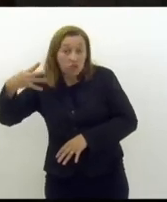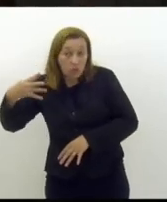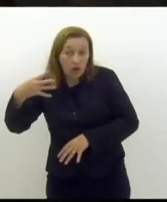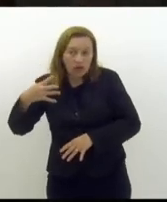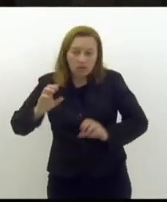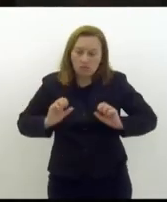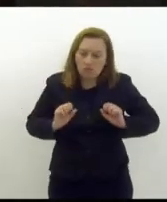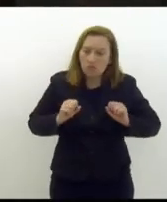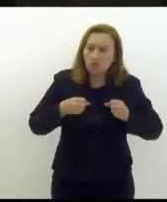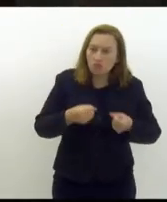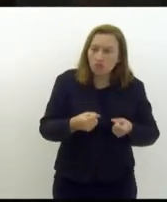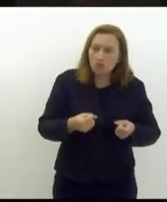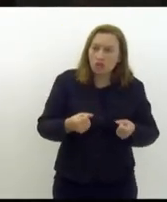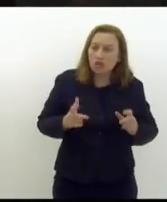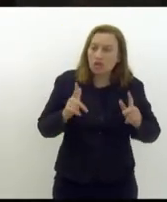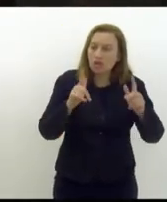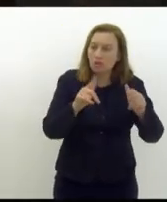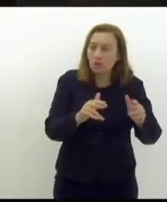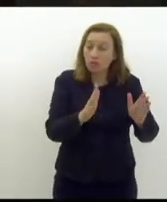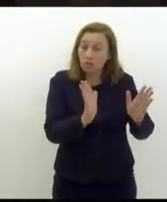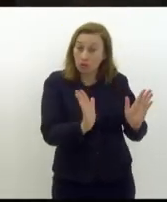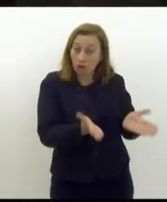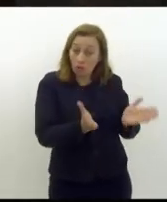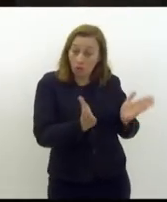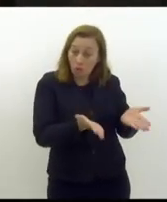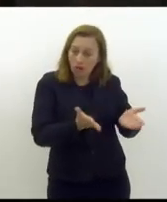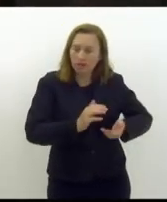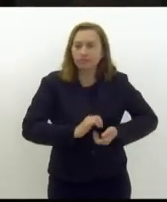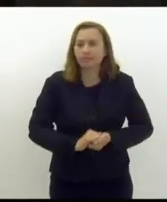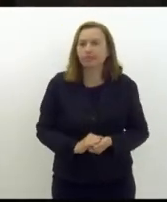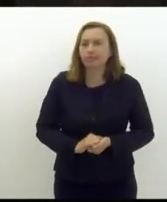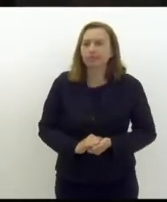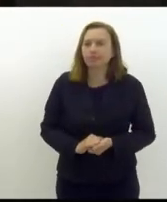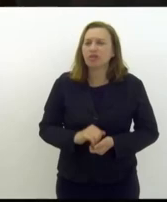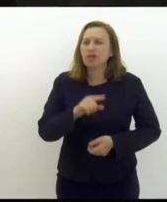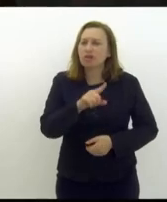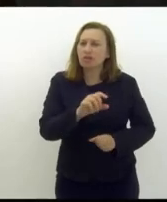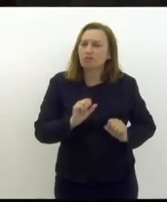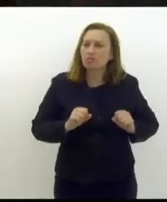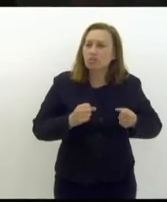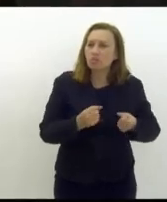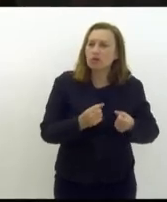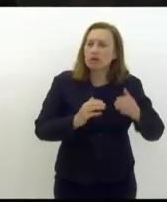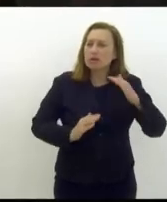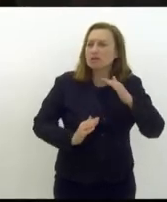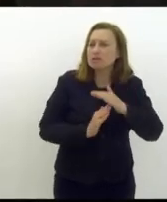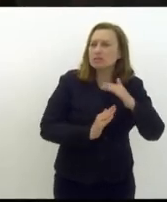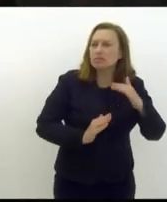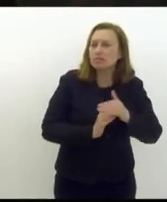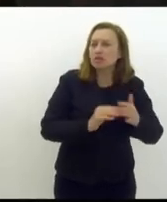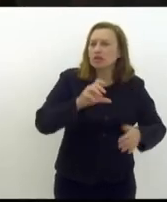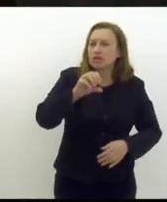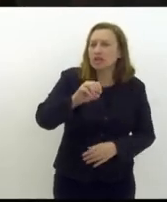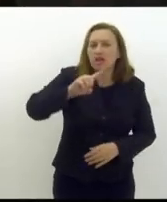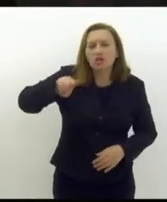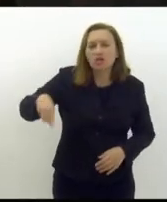vigora na LDO vigente e essa disposição limita em